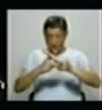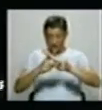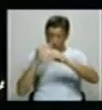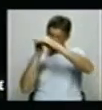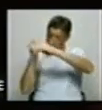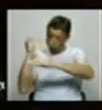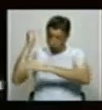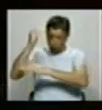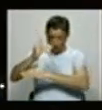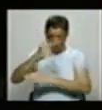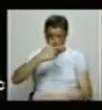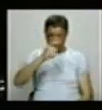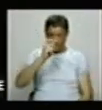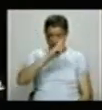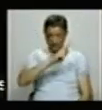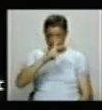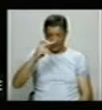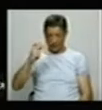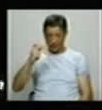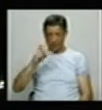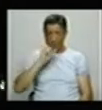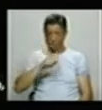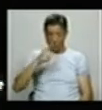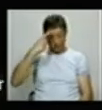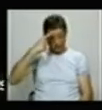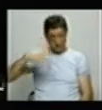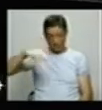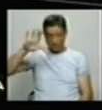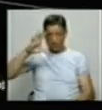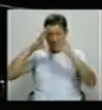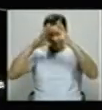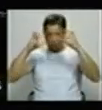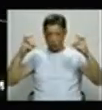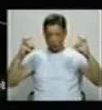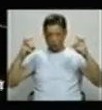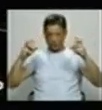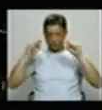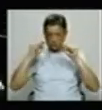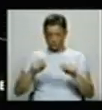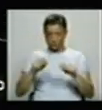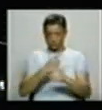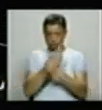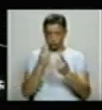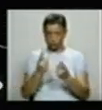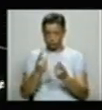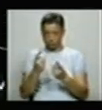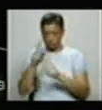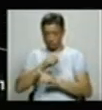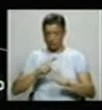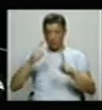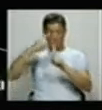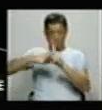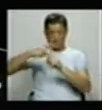à pressão atmosférica da Terra. Portanto, como podes imaginar, aquelas nuvens são absolutamente diabólicas. É um churrasco que fica em puré, portanto, não dá para fazer nada.